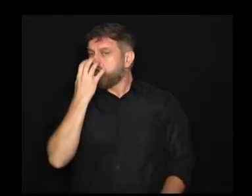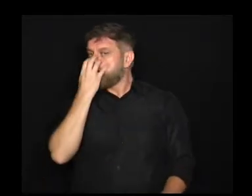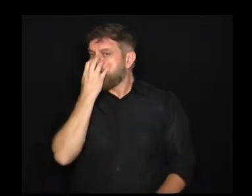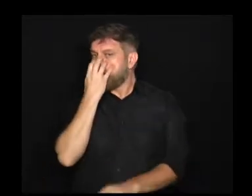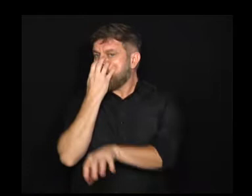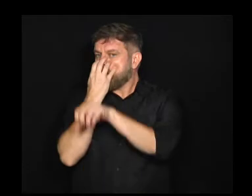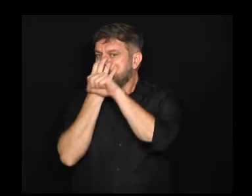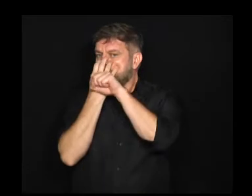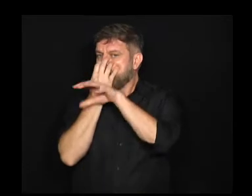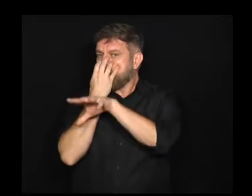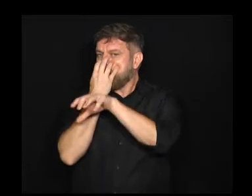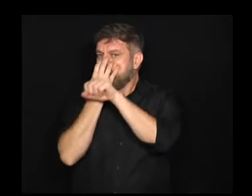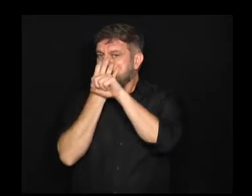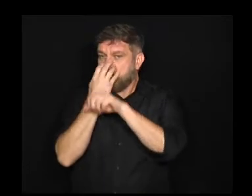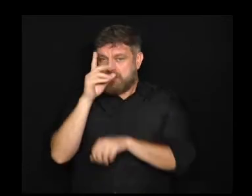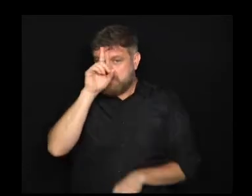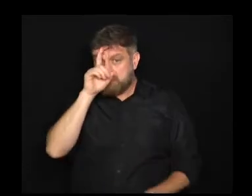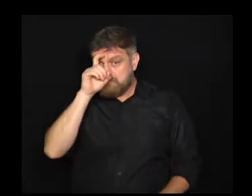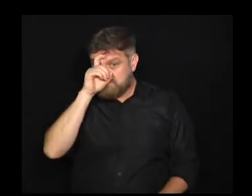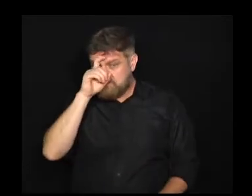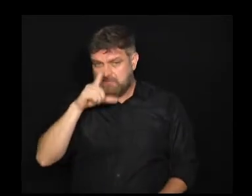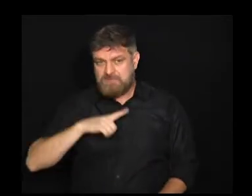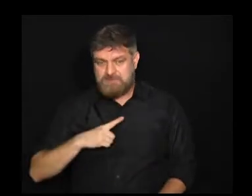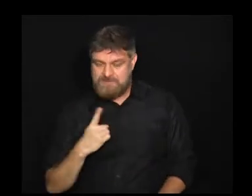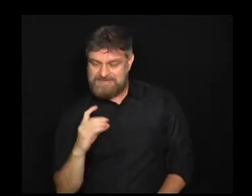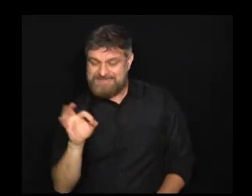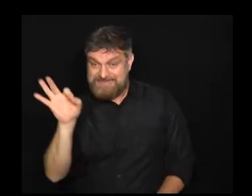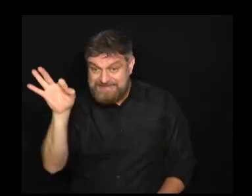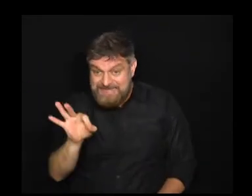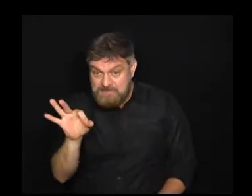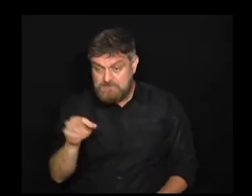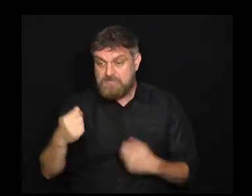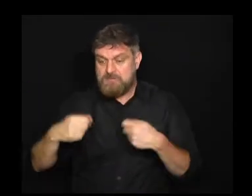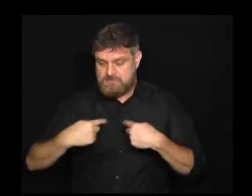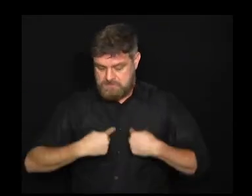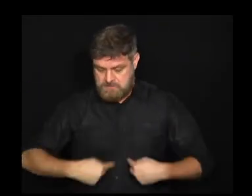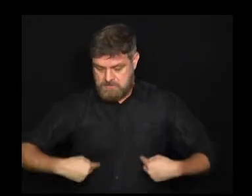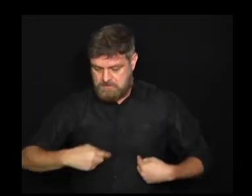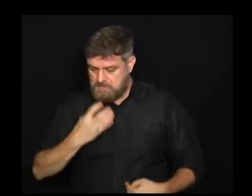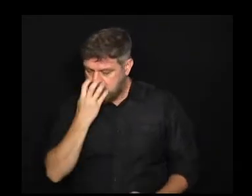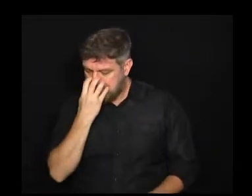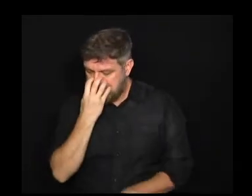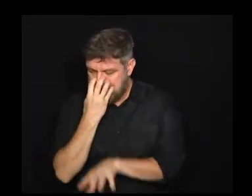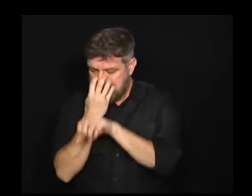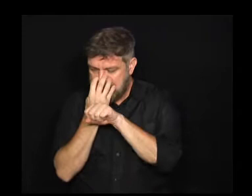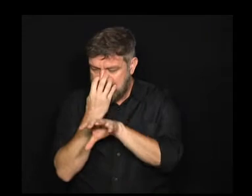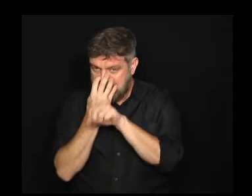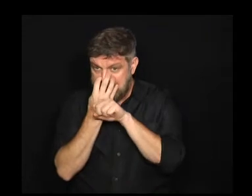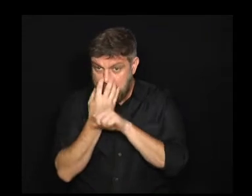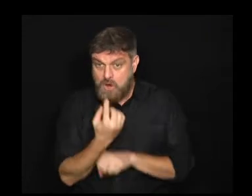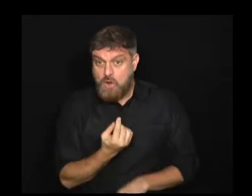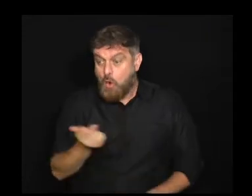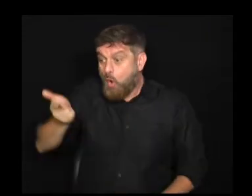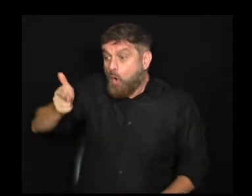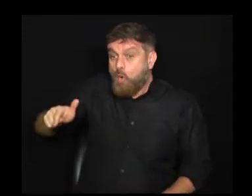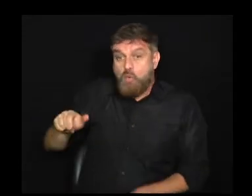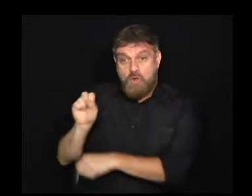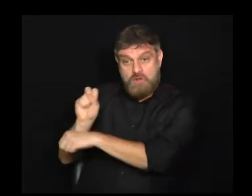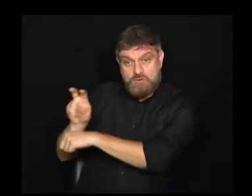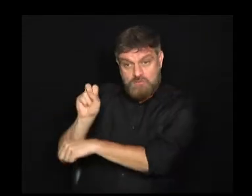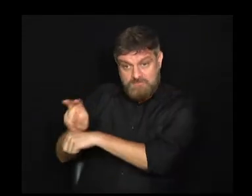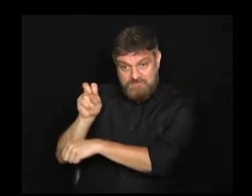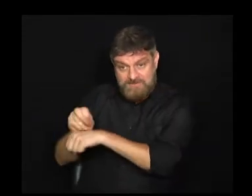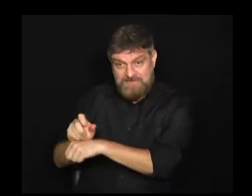fica entubado com oxigênio, foi de 10%, coisa que o MERS-CoV é 80%, e o SARS é